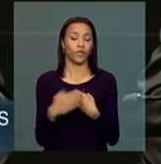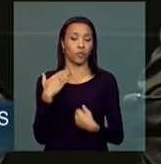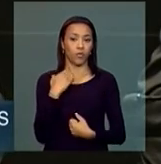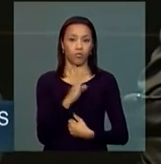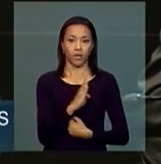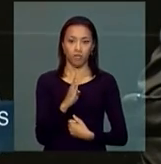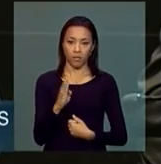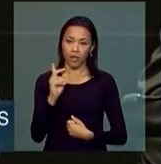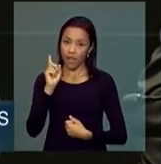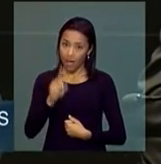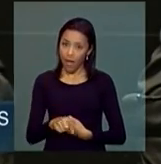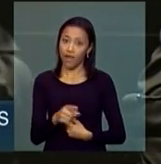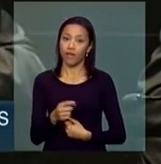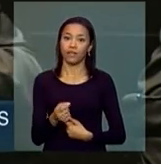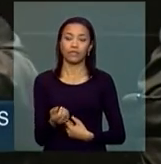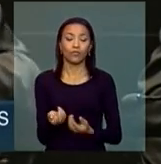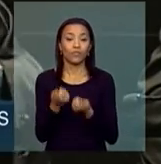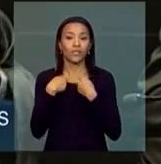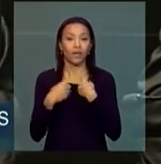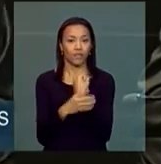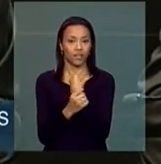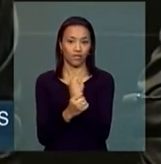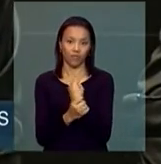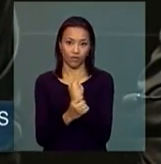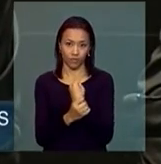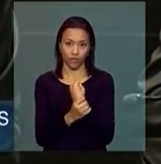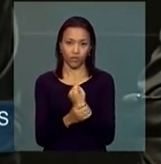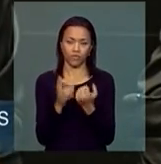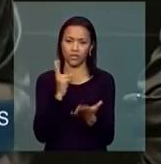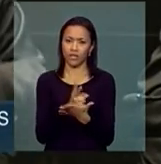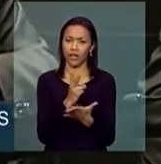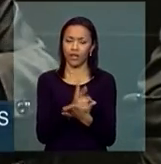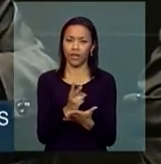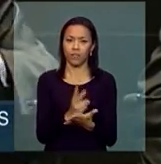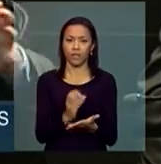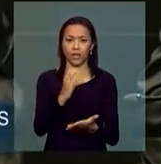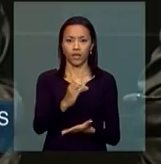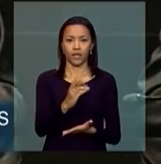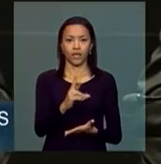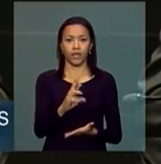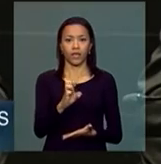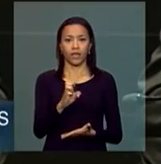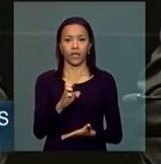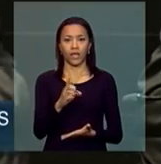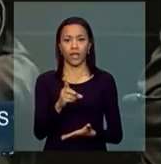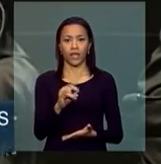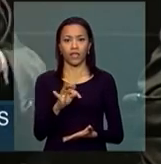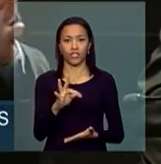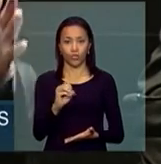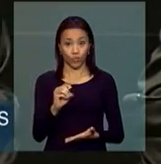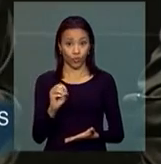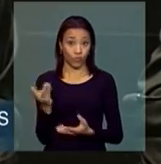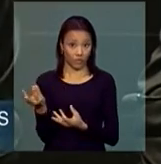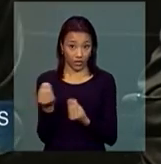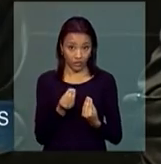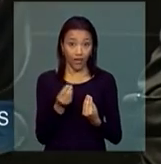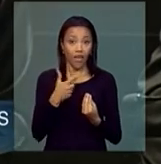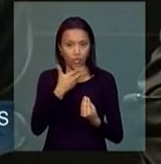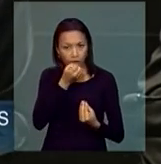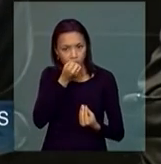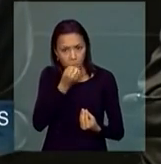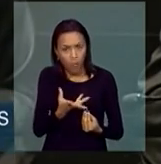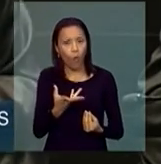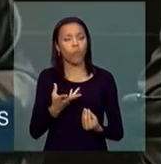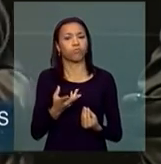grande implementador do nosso seguro. A nossa carteira ativa de crédito, para ela ter saúde financeira, tem que ter um bom sistema